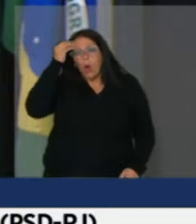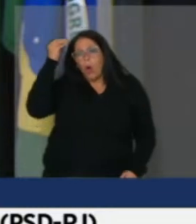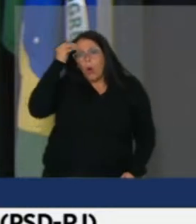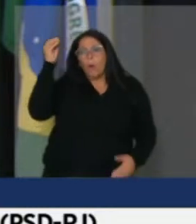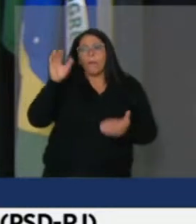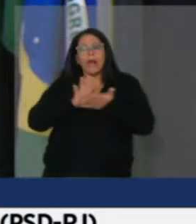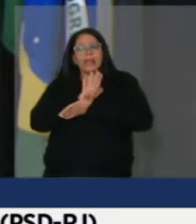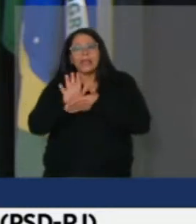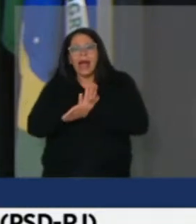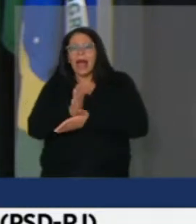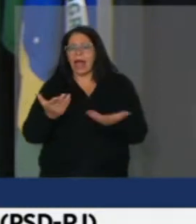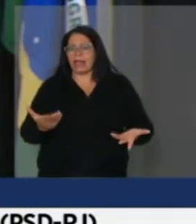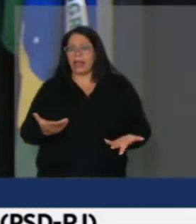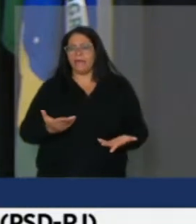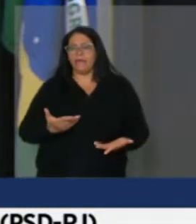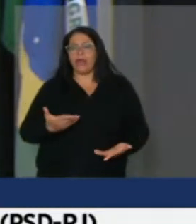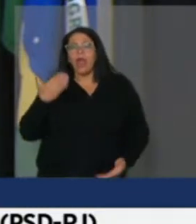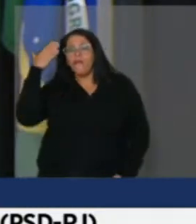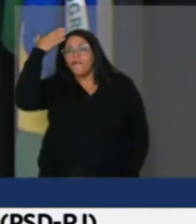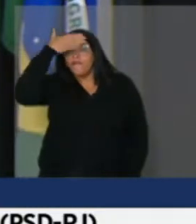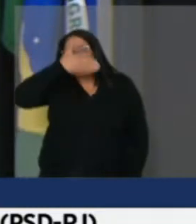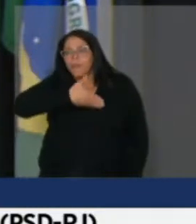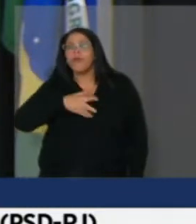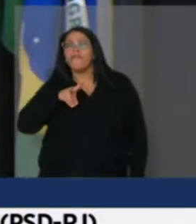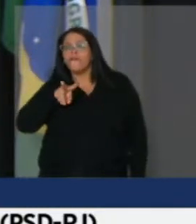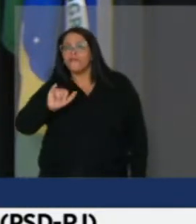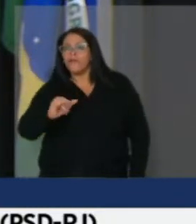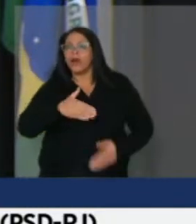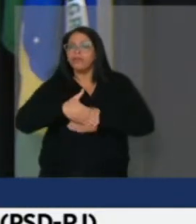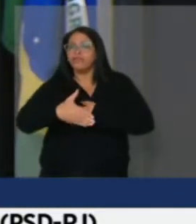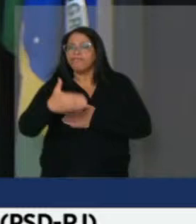A minha inocência será provada.